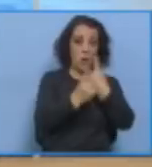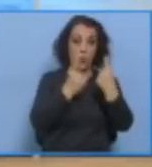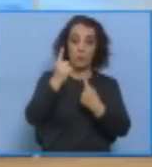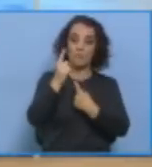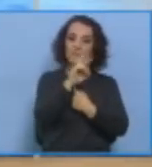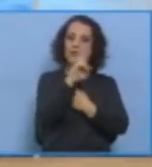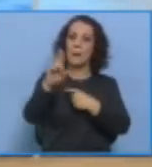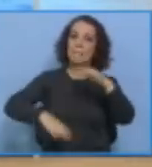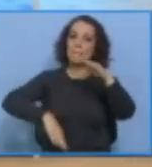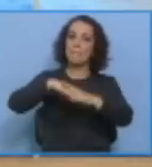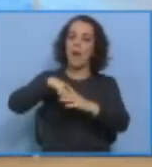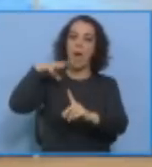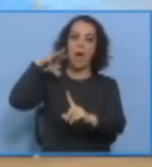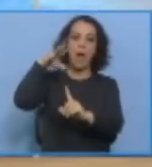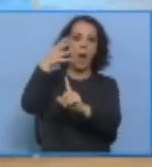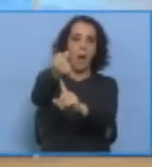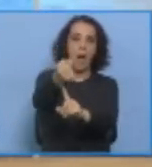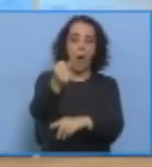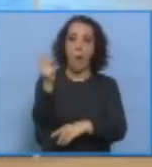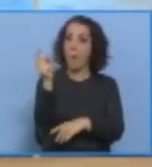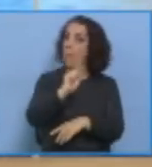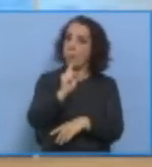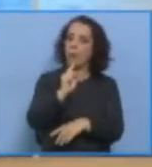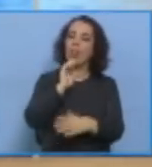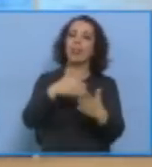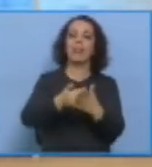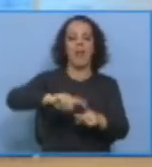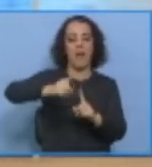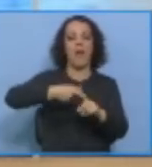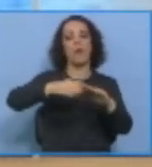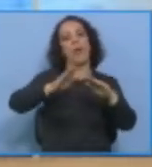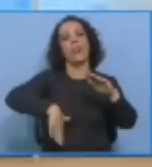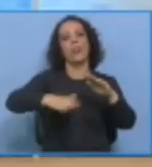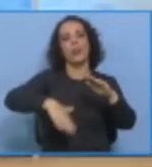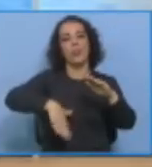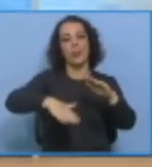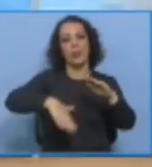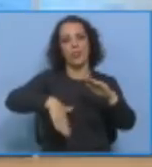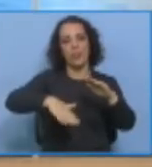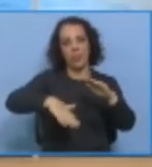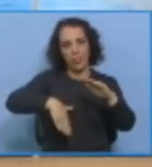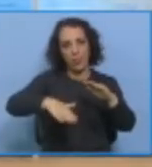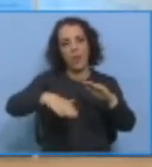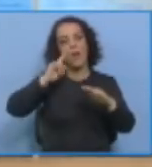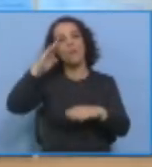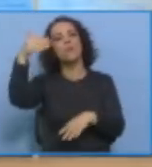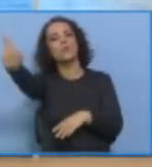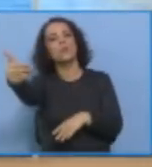máximo no presente ano, já ficaria abaixo para outras circunstâncias que se lhe possam advir no